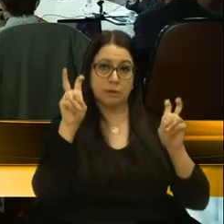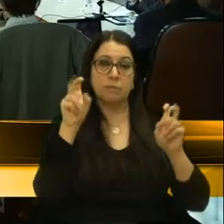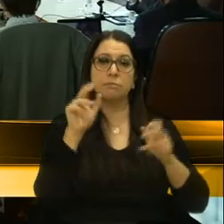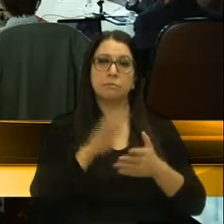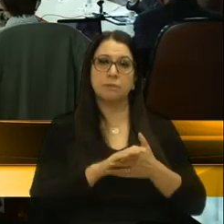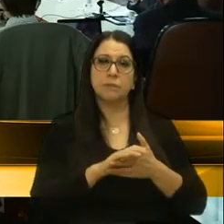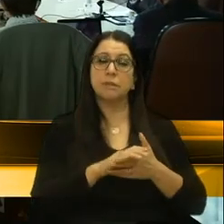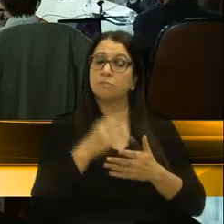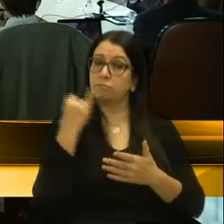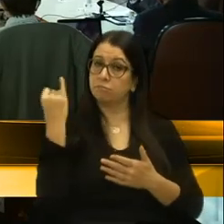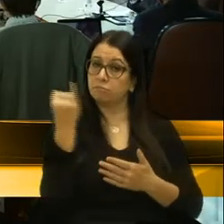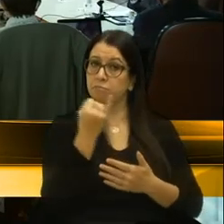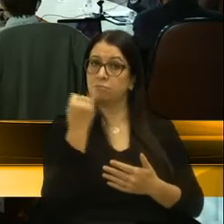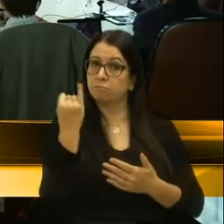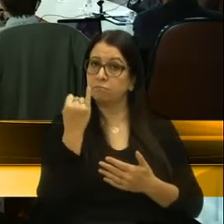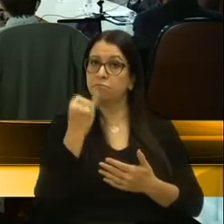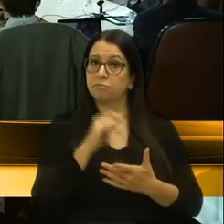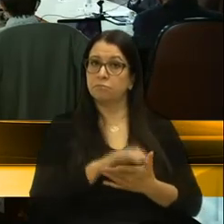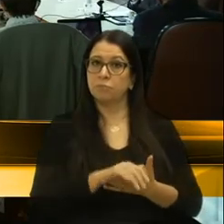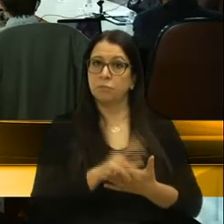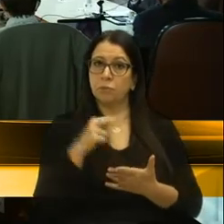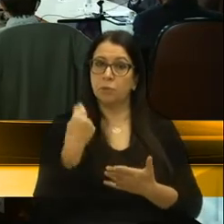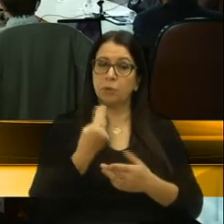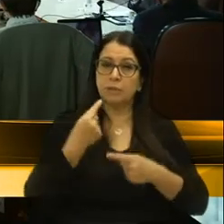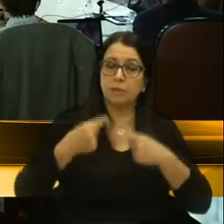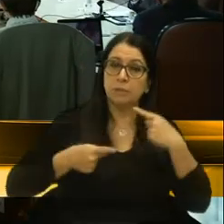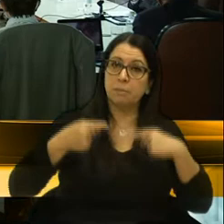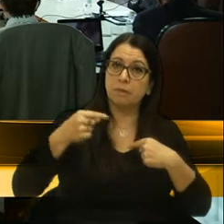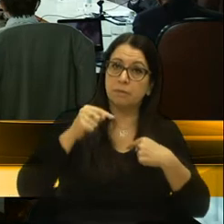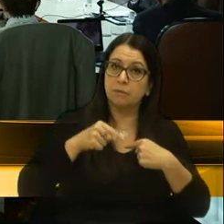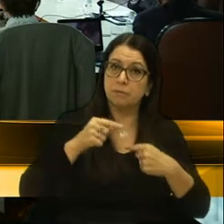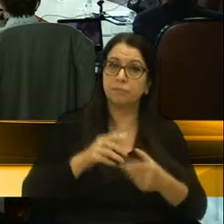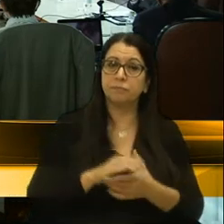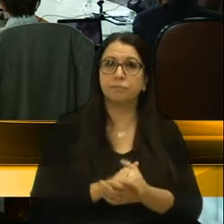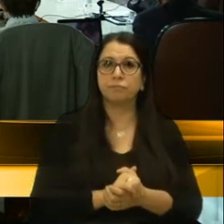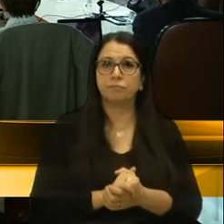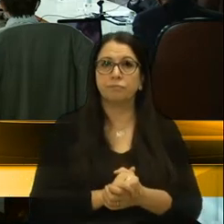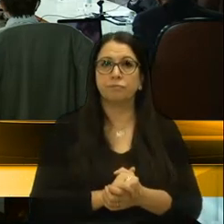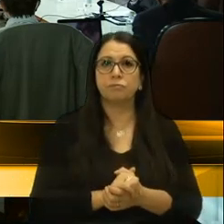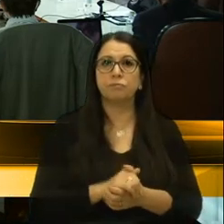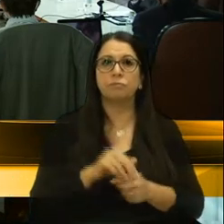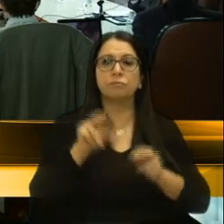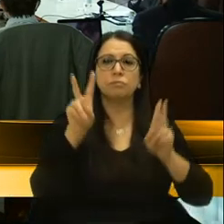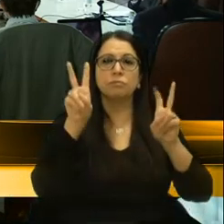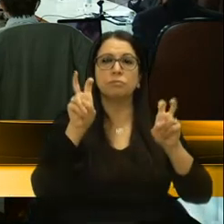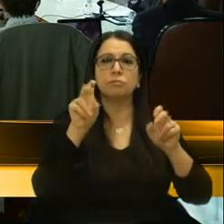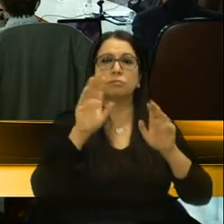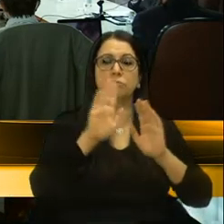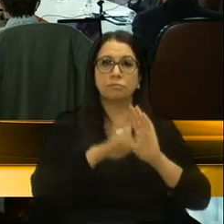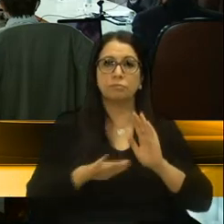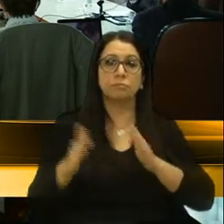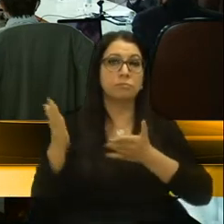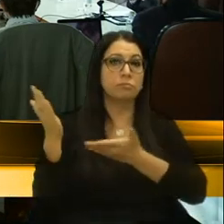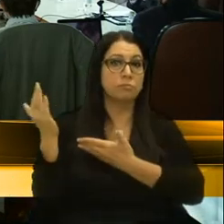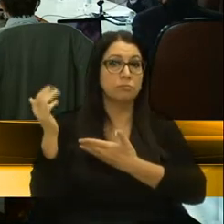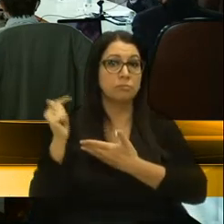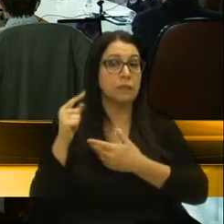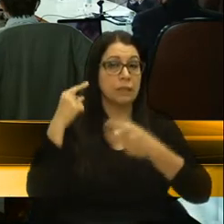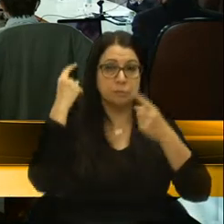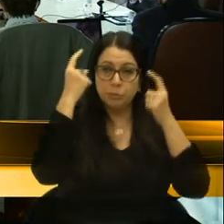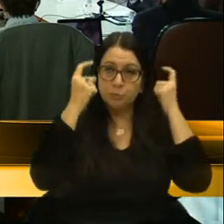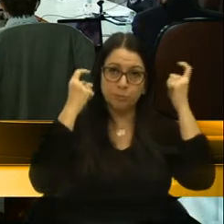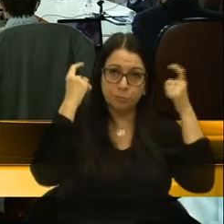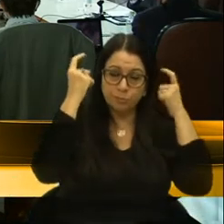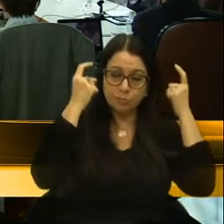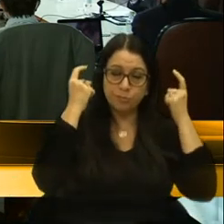de extrema importância e relevância nós debatermos o assunto das nossas crianças e adolescentes, a